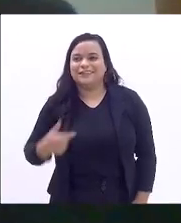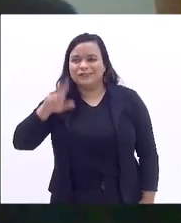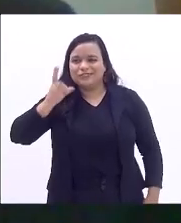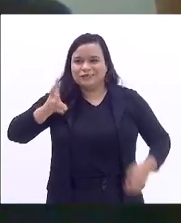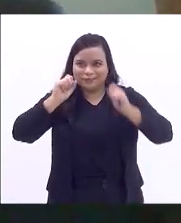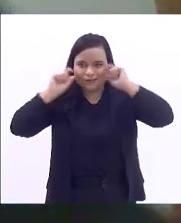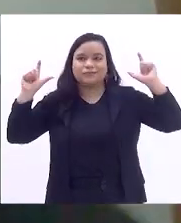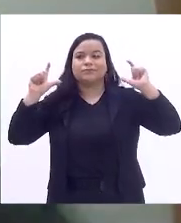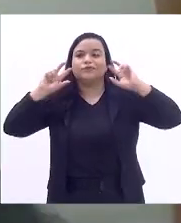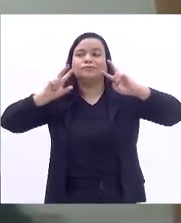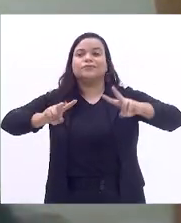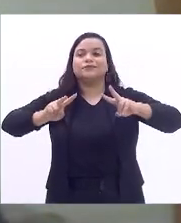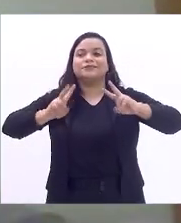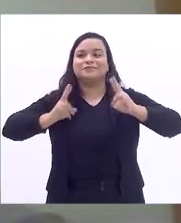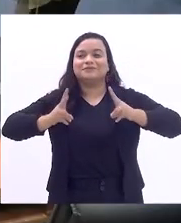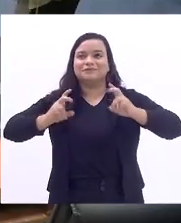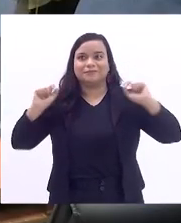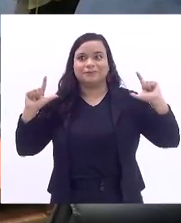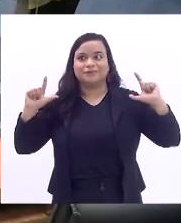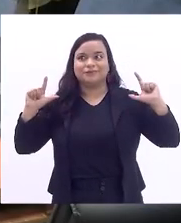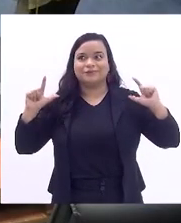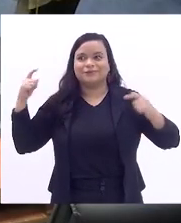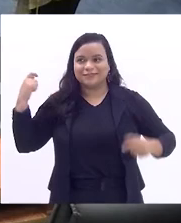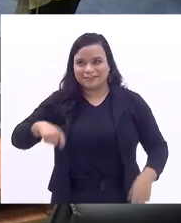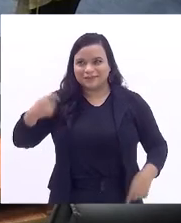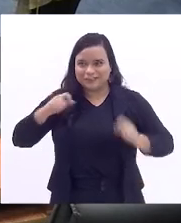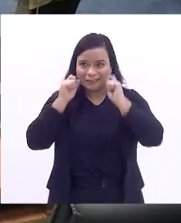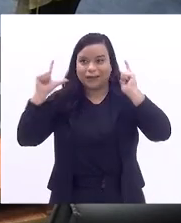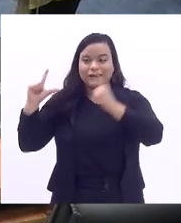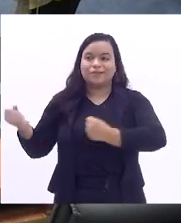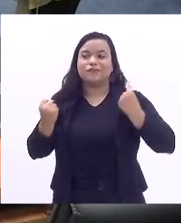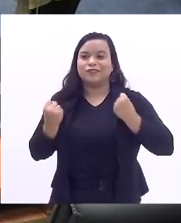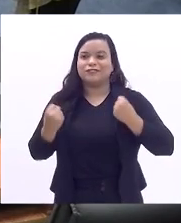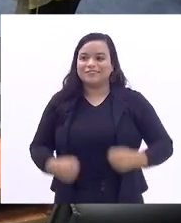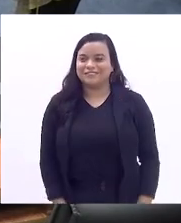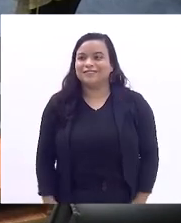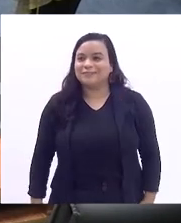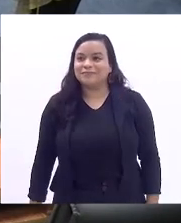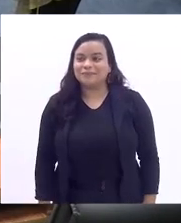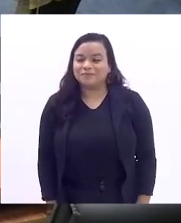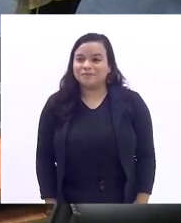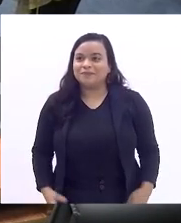sempre a tempo é preciso estar Atento e forte